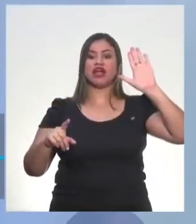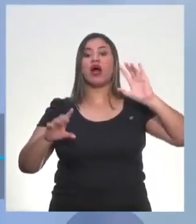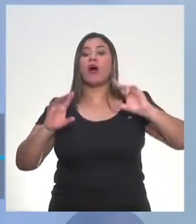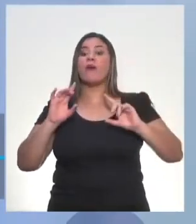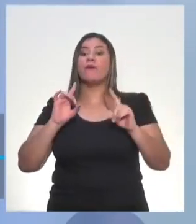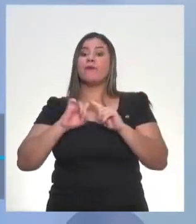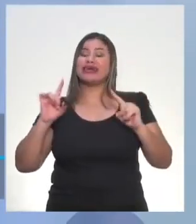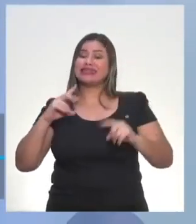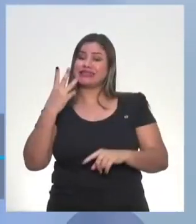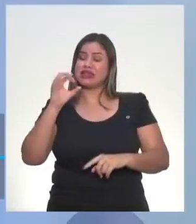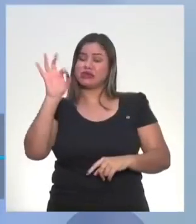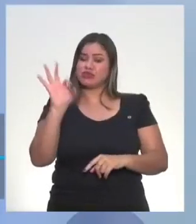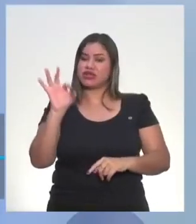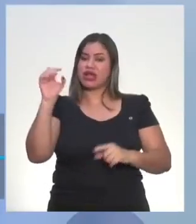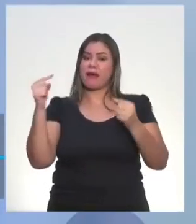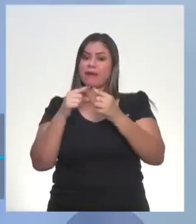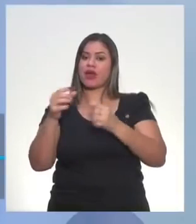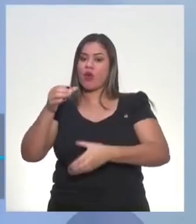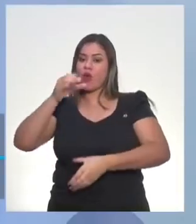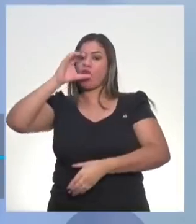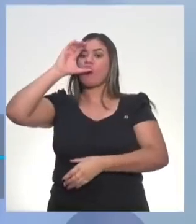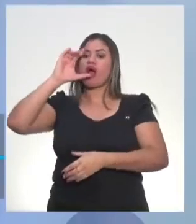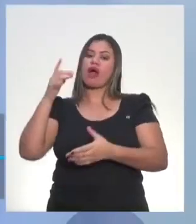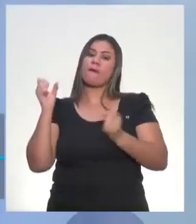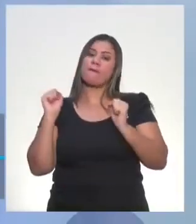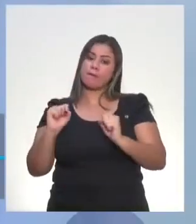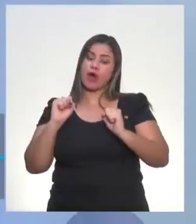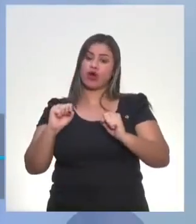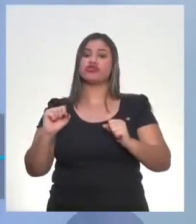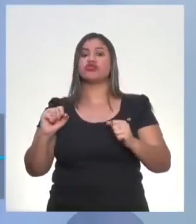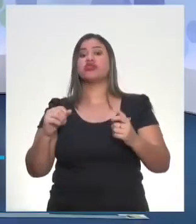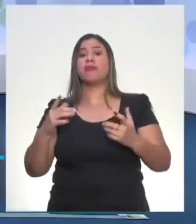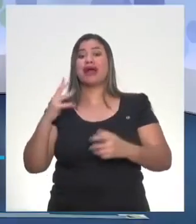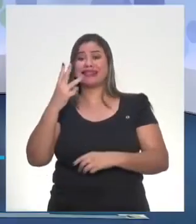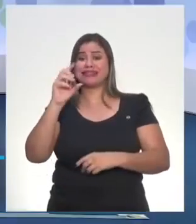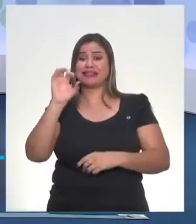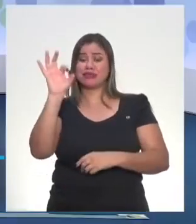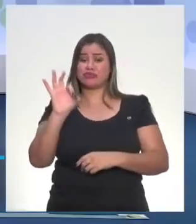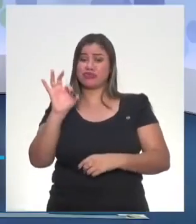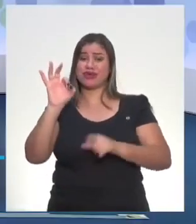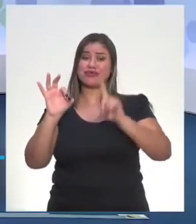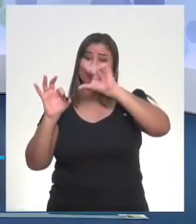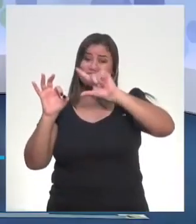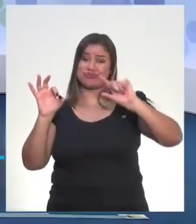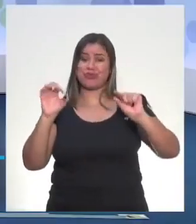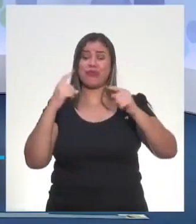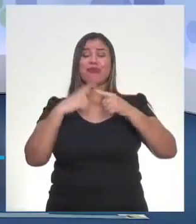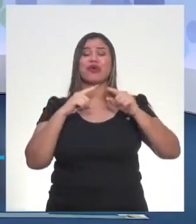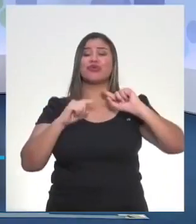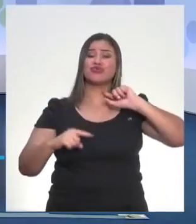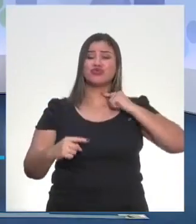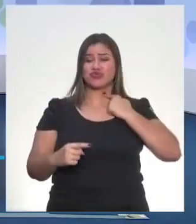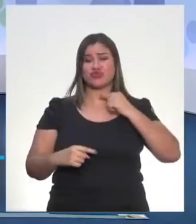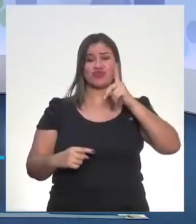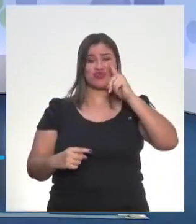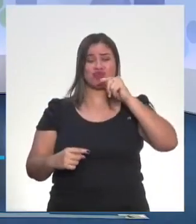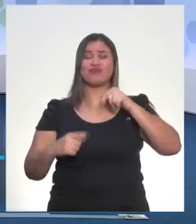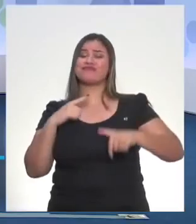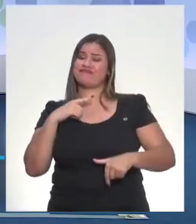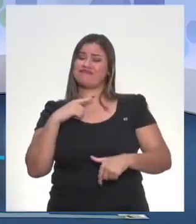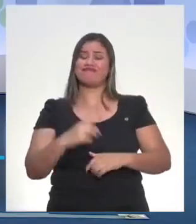E dentro desses 3% está sendo reduzido por causa da poluição hídrica, né, professor? Então, é um assunto super